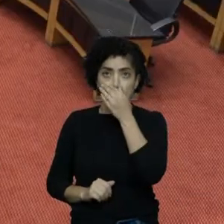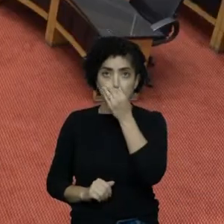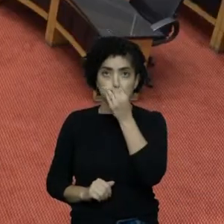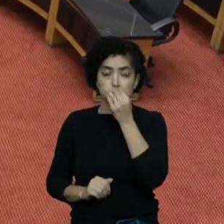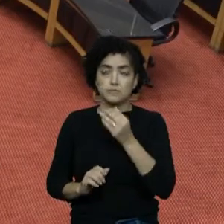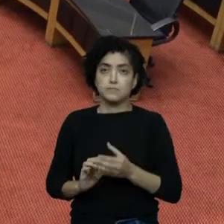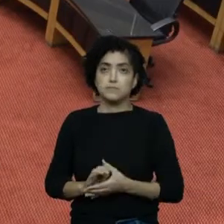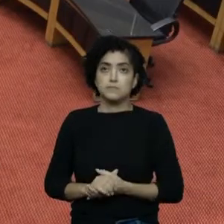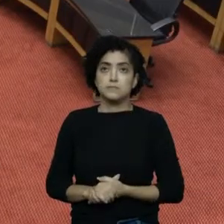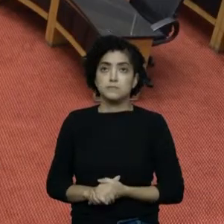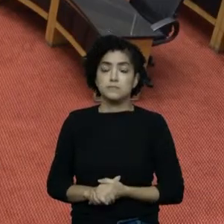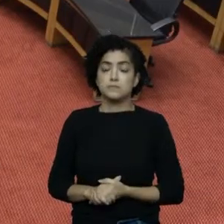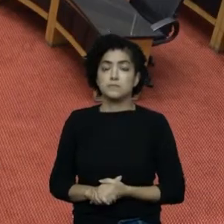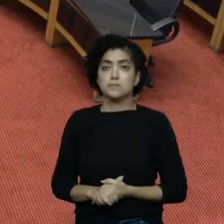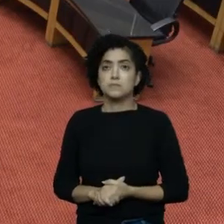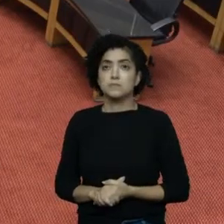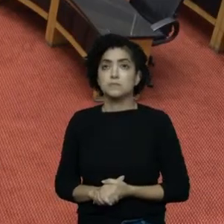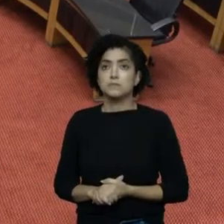voltando deputado